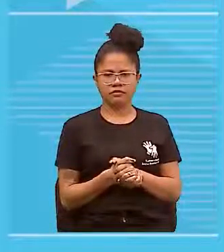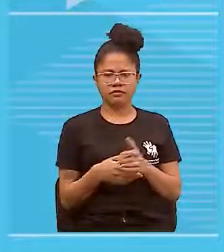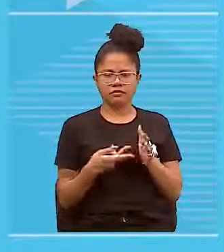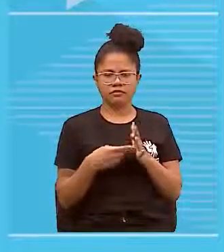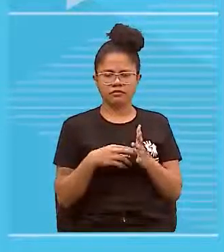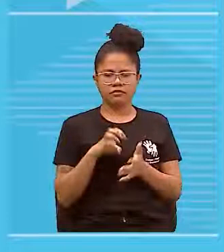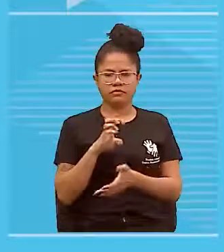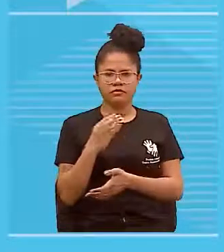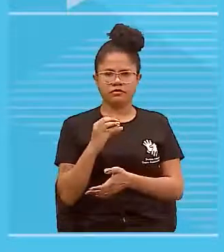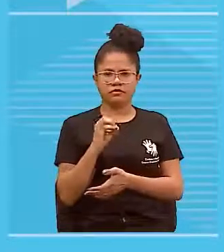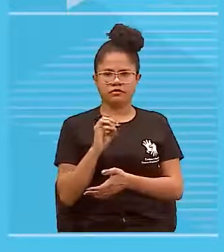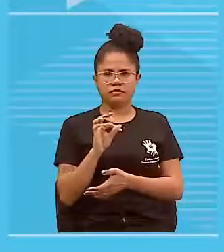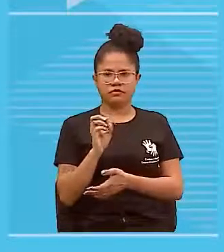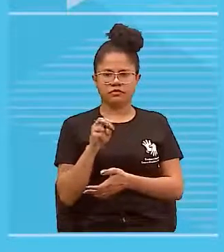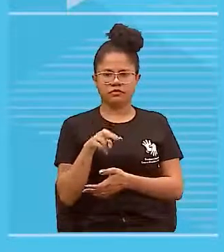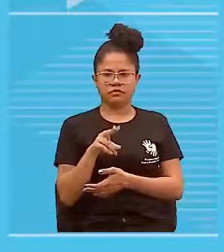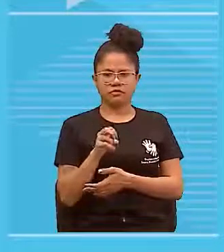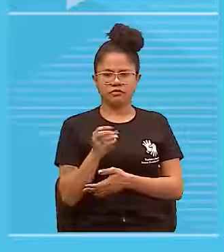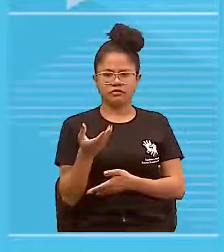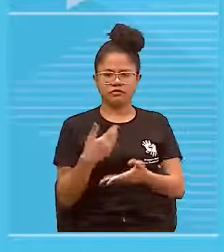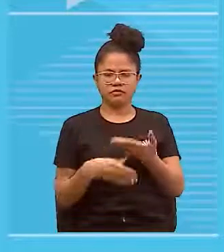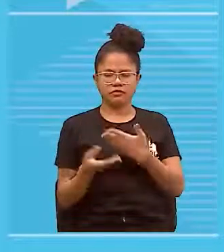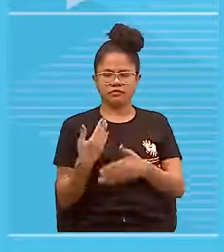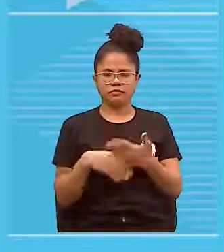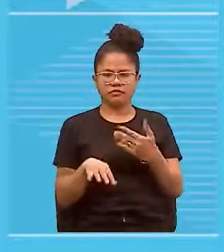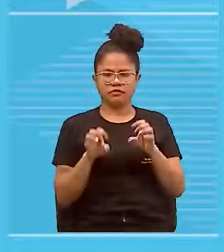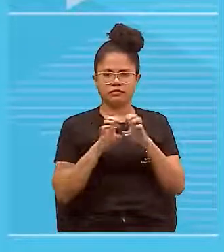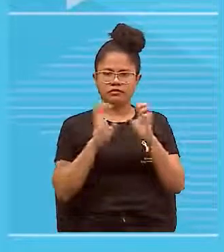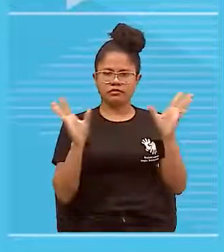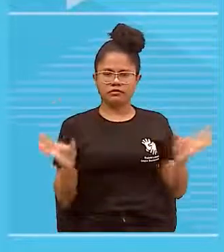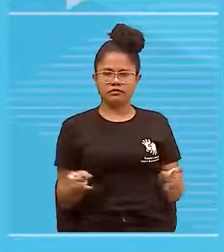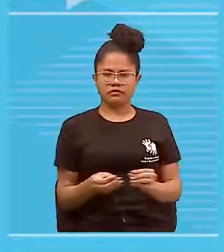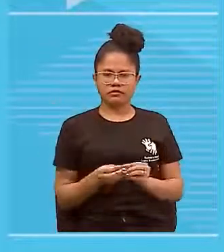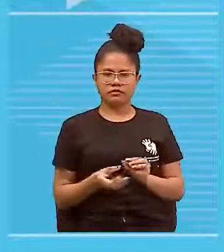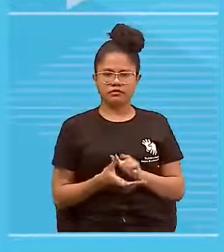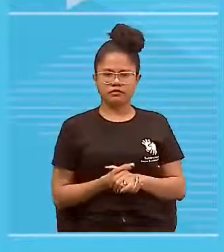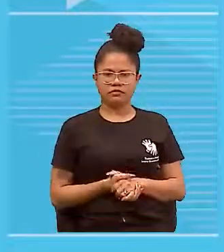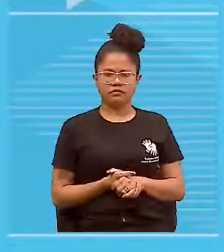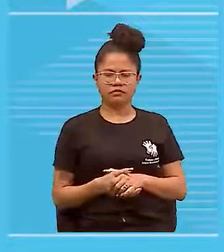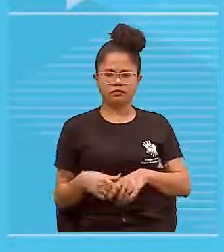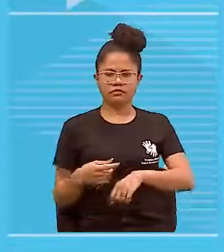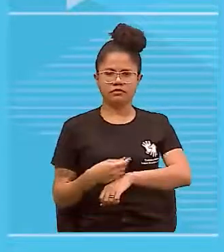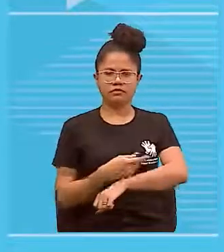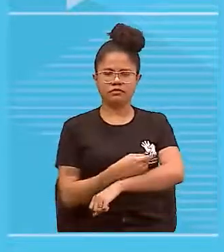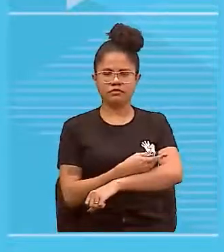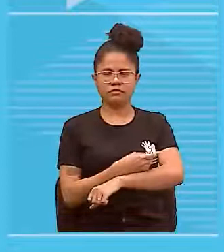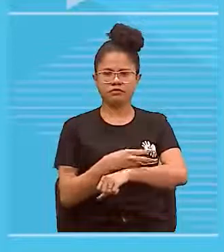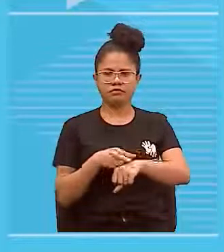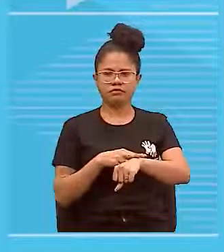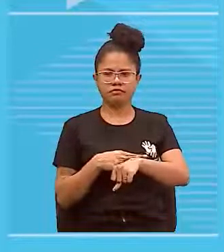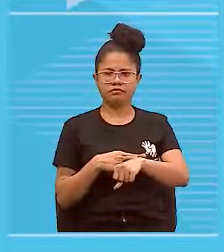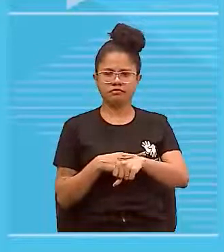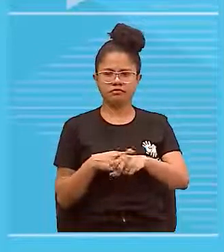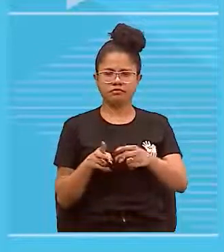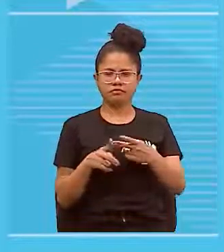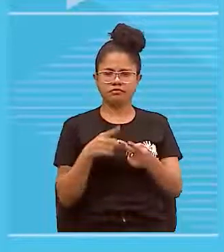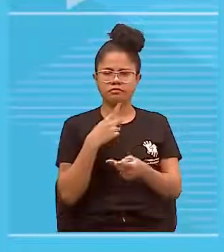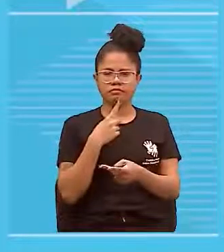É essa transição entre ecossistemas. Aquele carambolo que é verde com vermelho, a